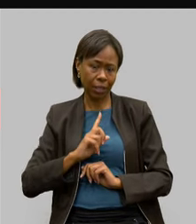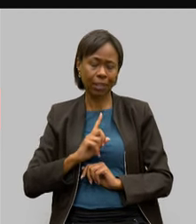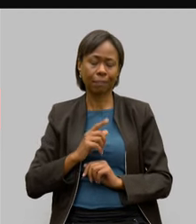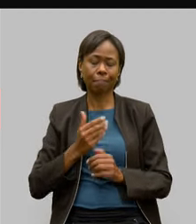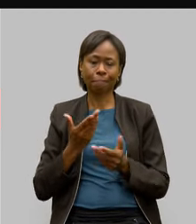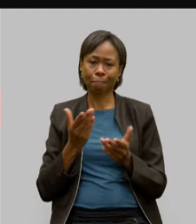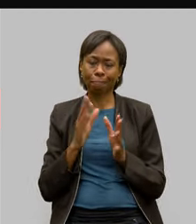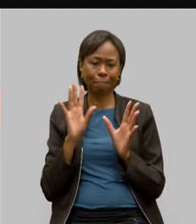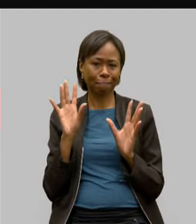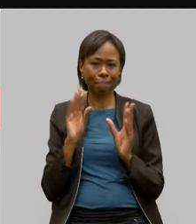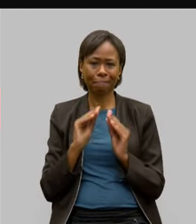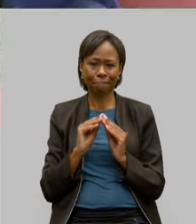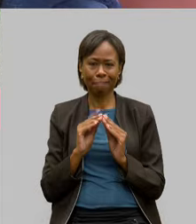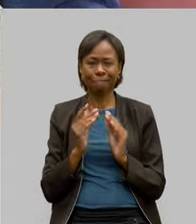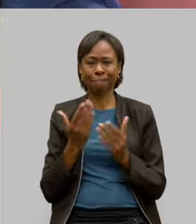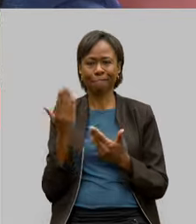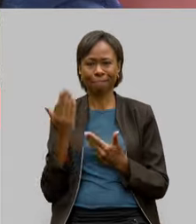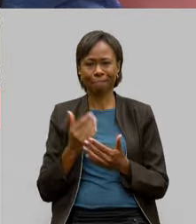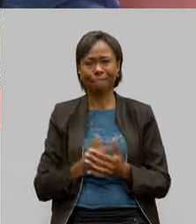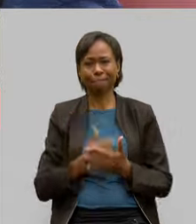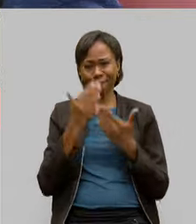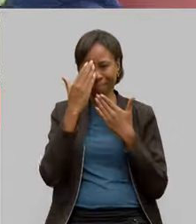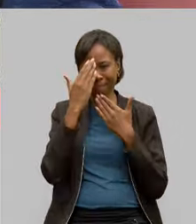e-mail aqui para contar obrigado